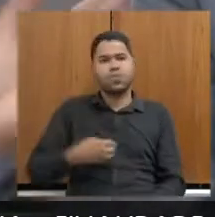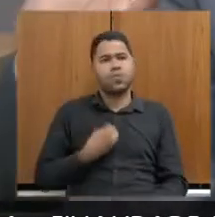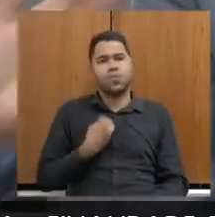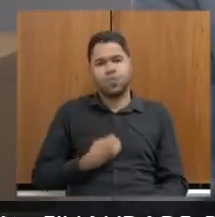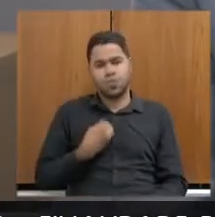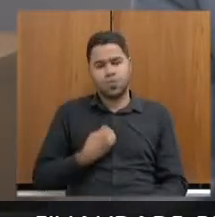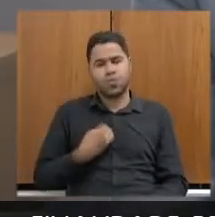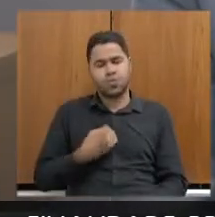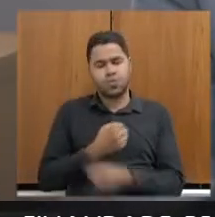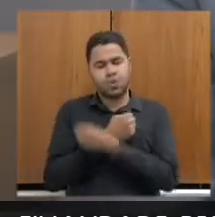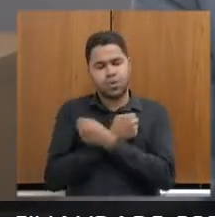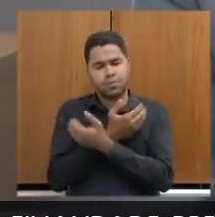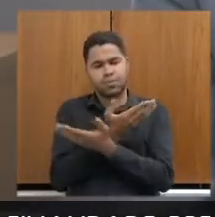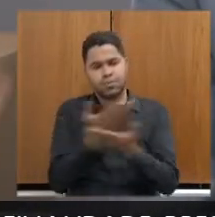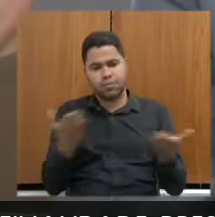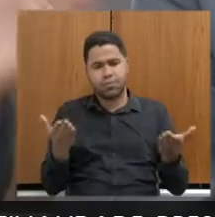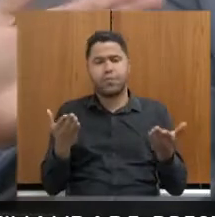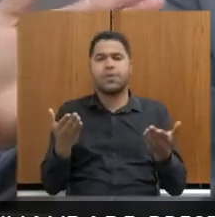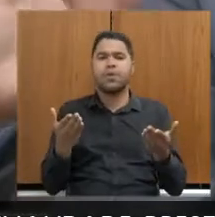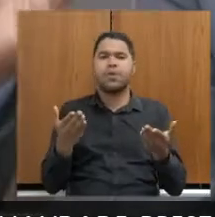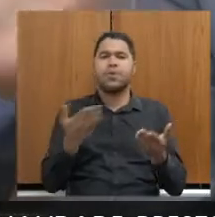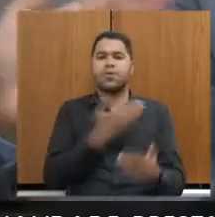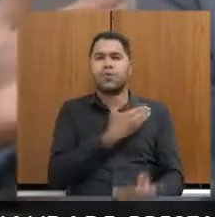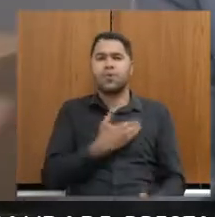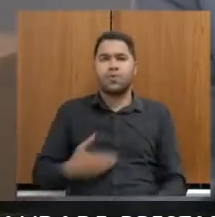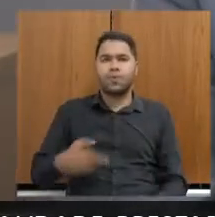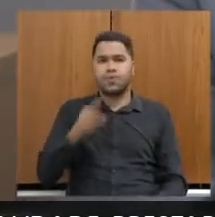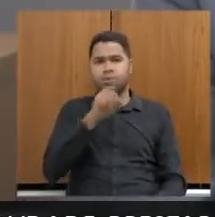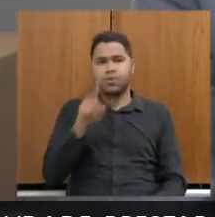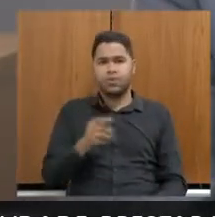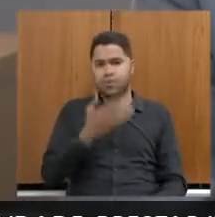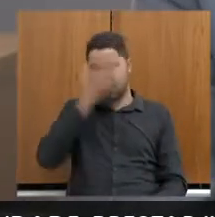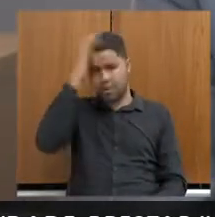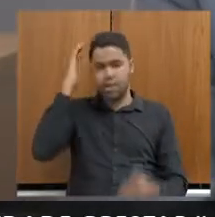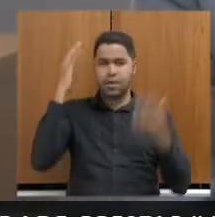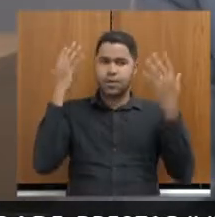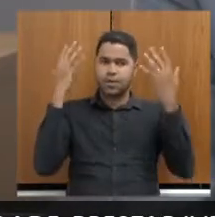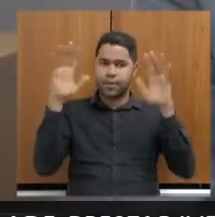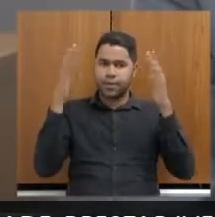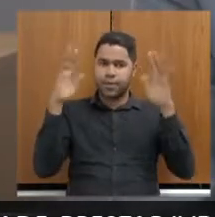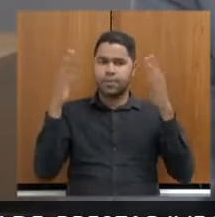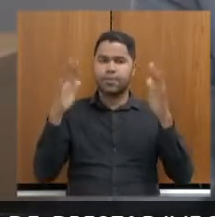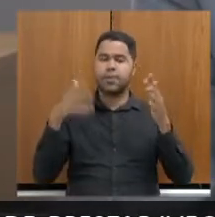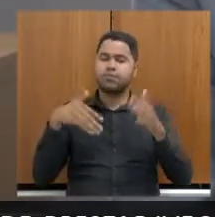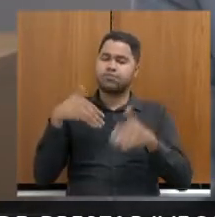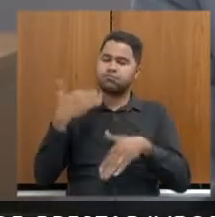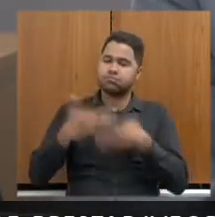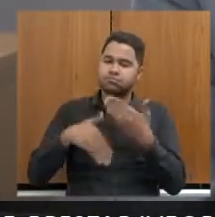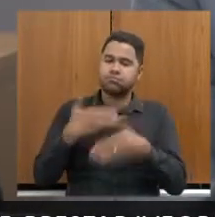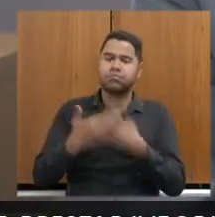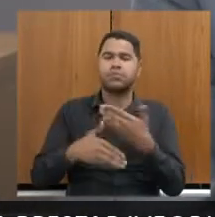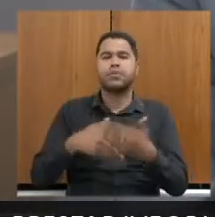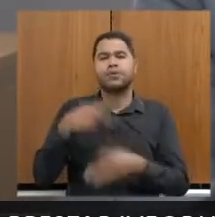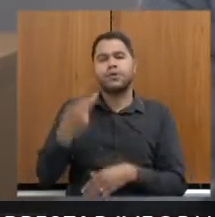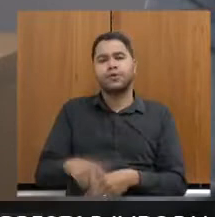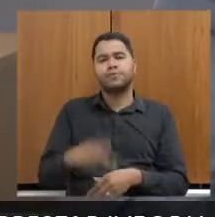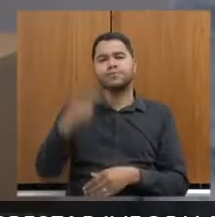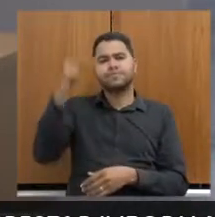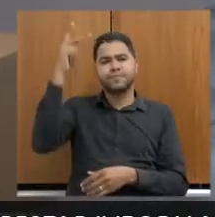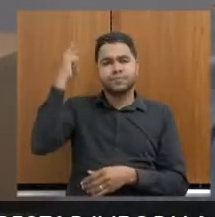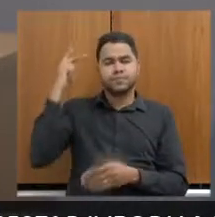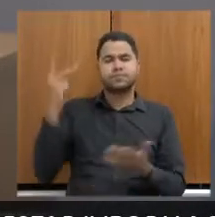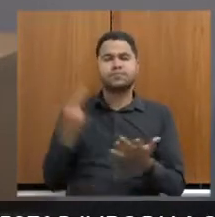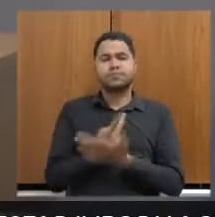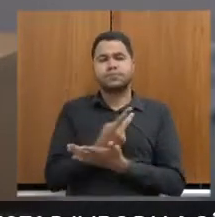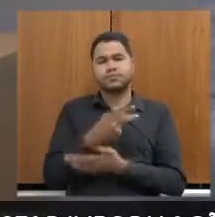e transmita meu abraço ao nosso Governador Romeu Zema parabéns parabéns mais uma vez não é pelos avanços históricos que aconteceram